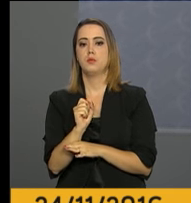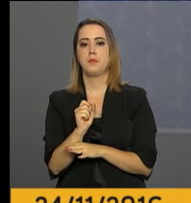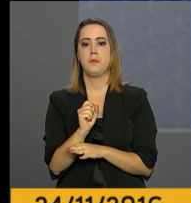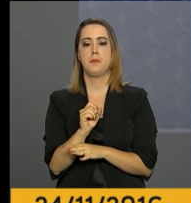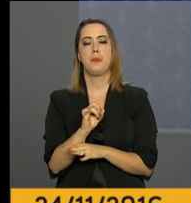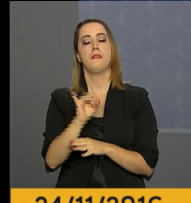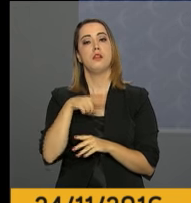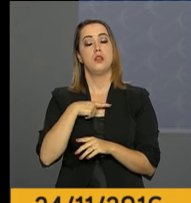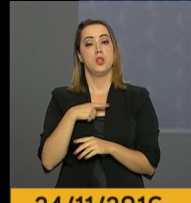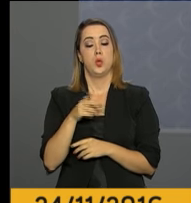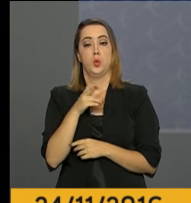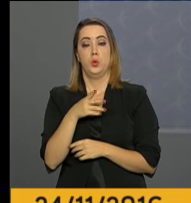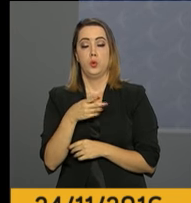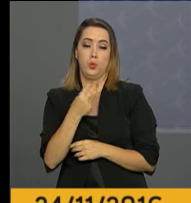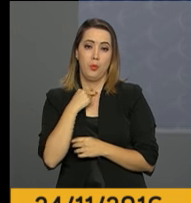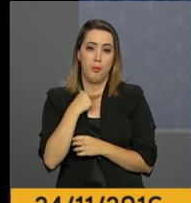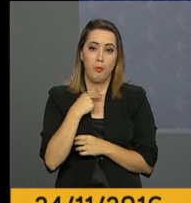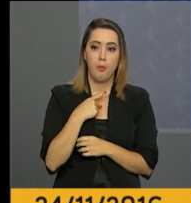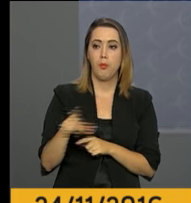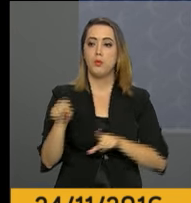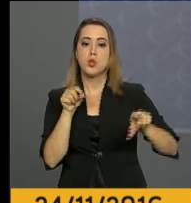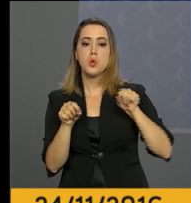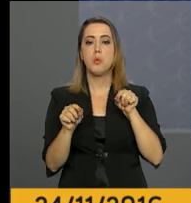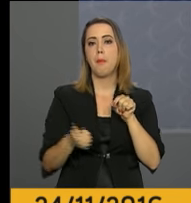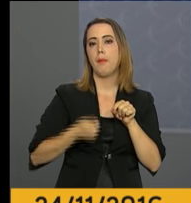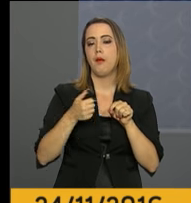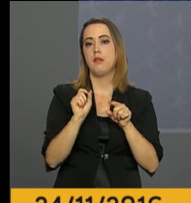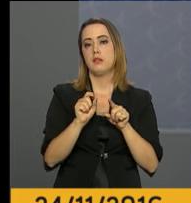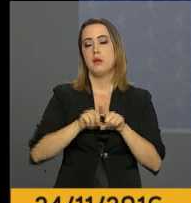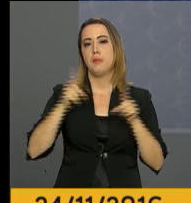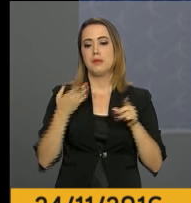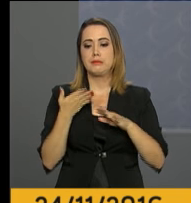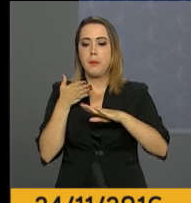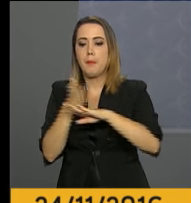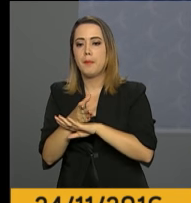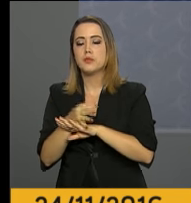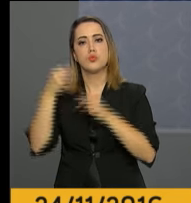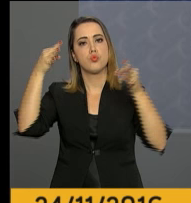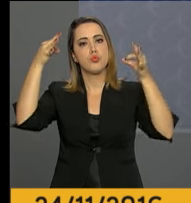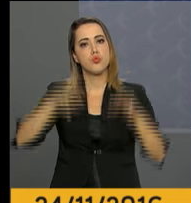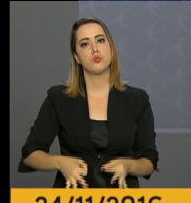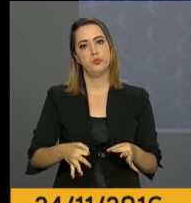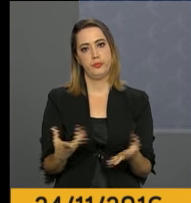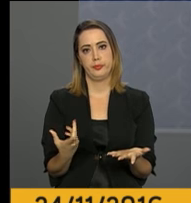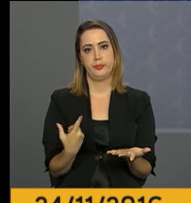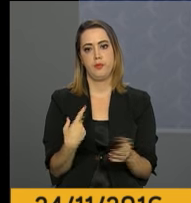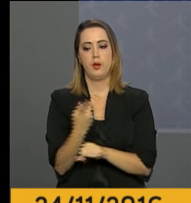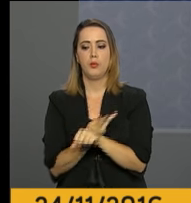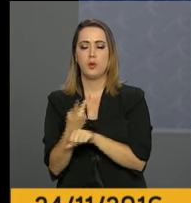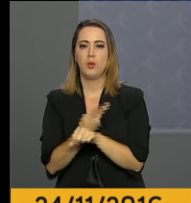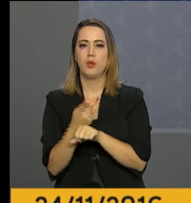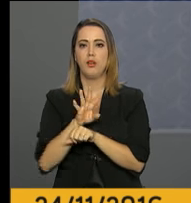Imparcial não parte interessado no litígio em segundo lugar buscar até por uma coisa extraordinária queo